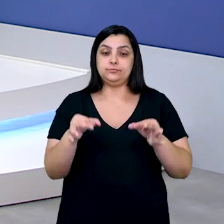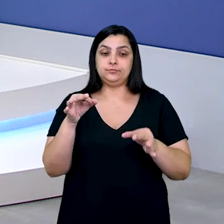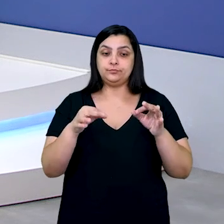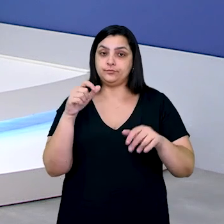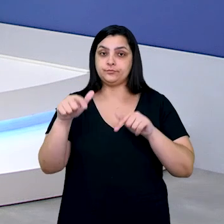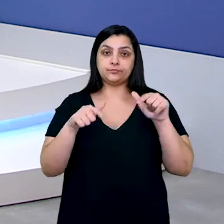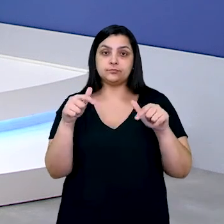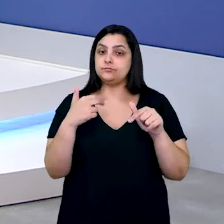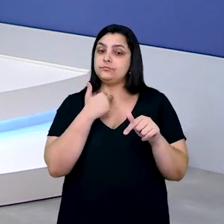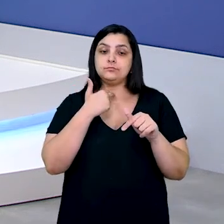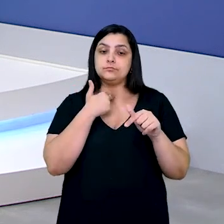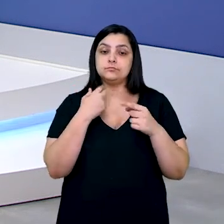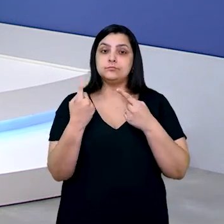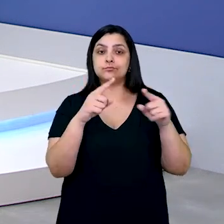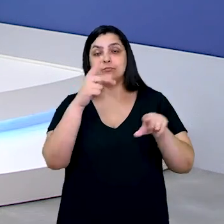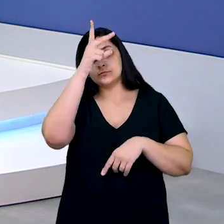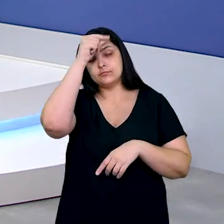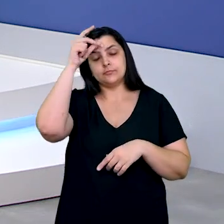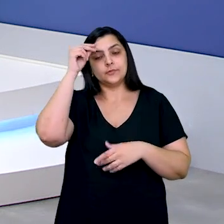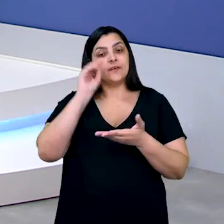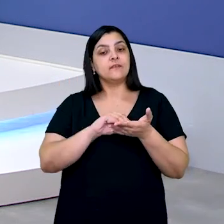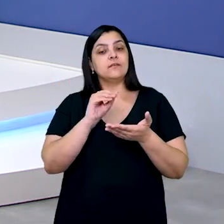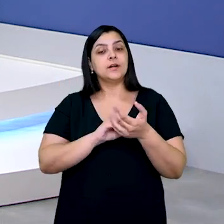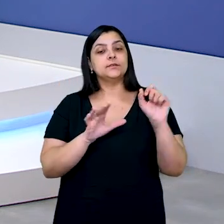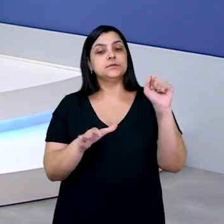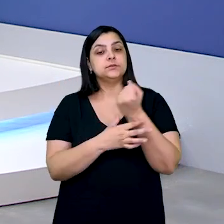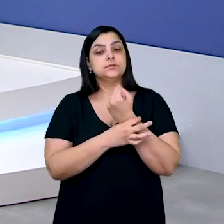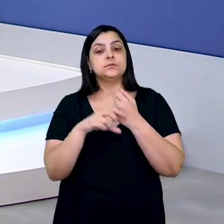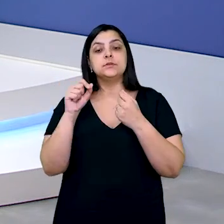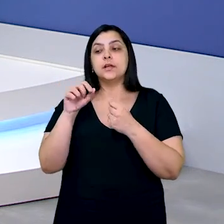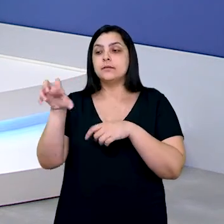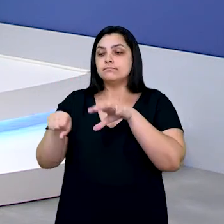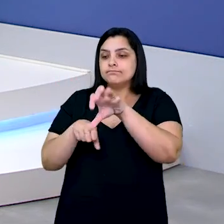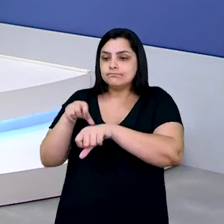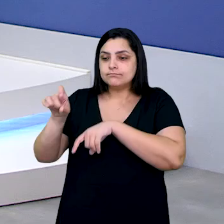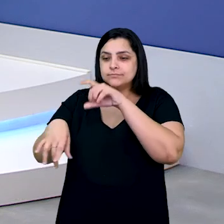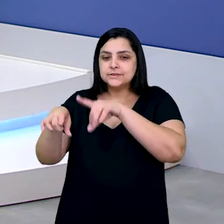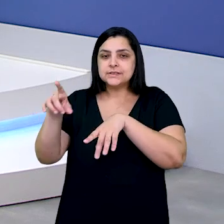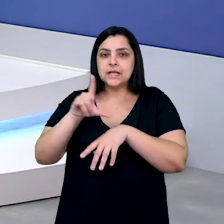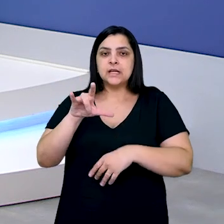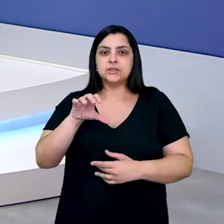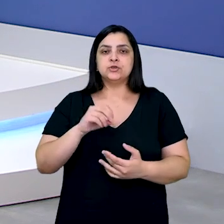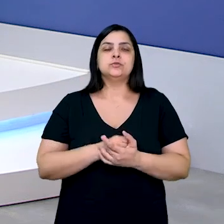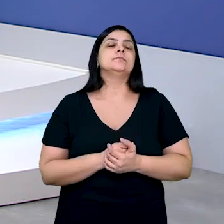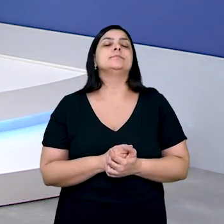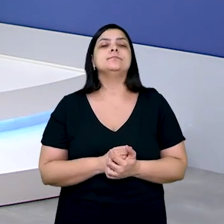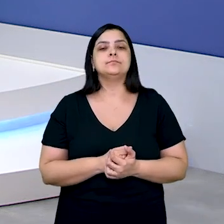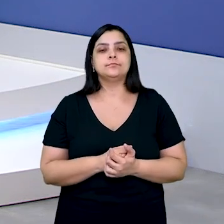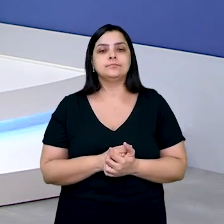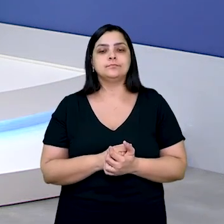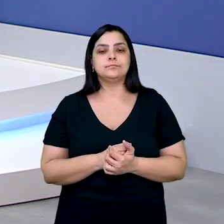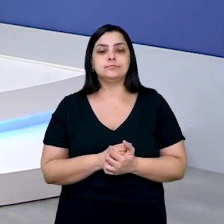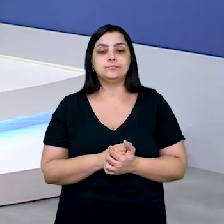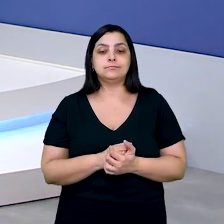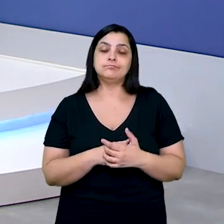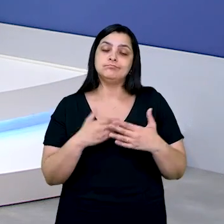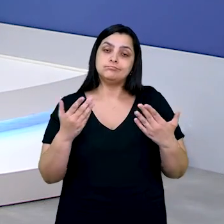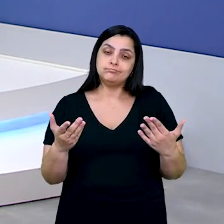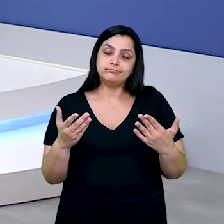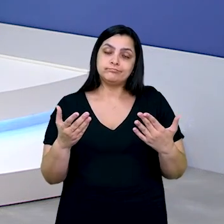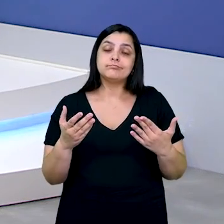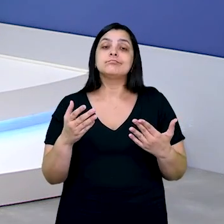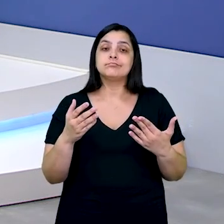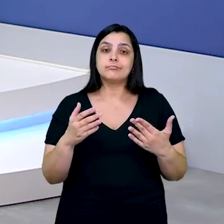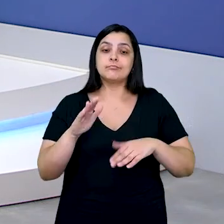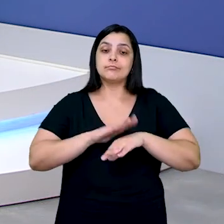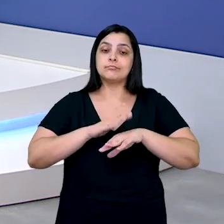do Trabalho não pode julgar ação contra prefeito por falta de segurança para catadoras e catadores de lixo. De acordo com o